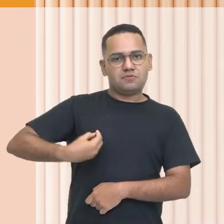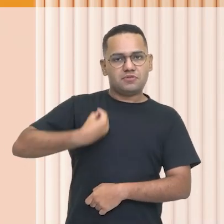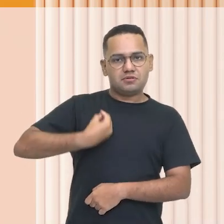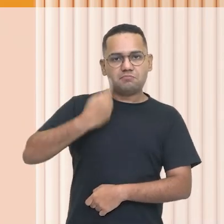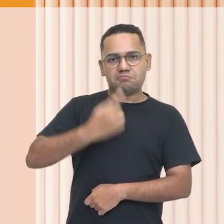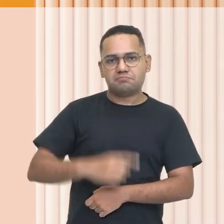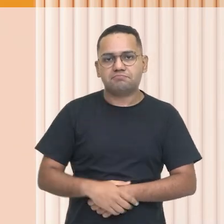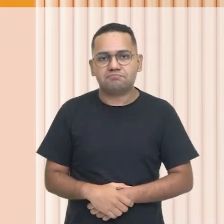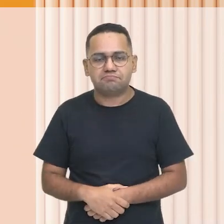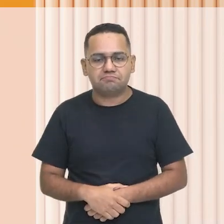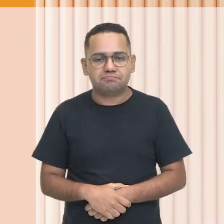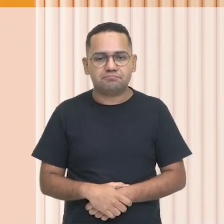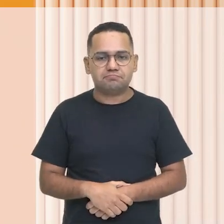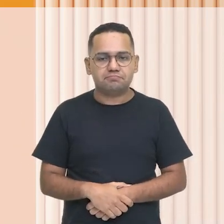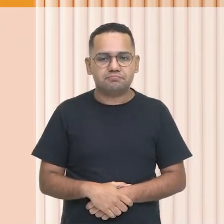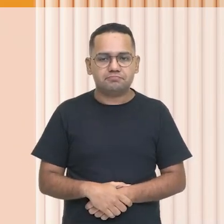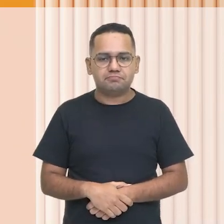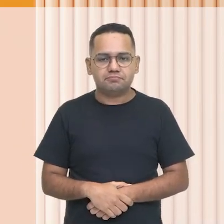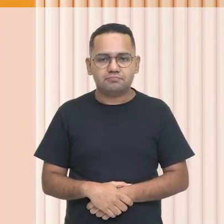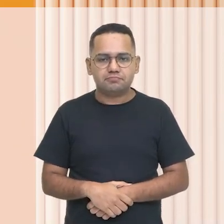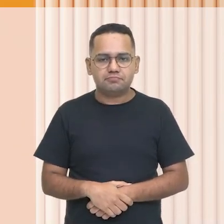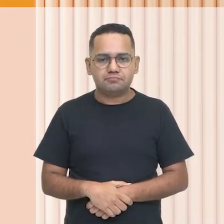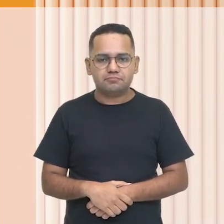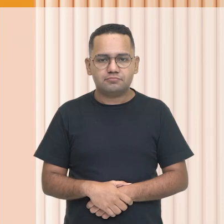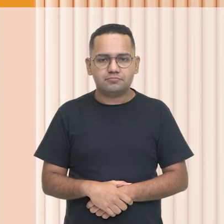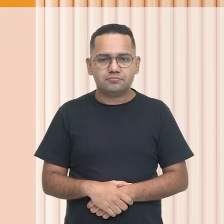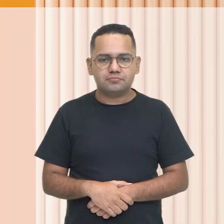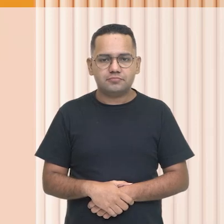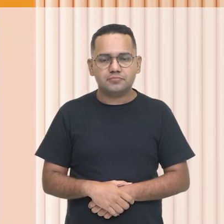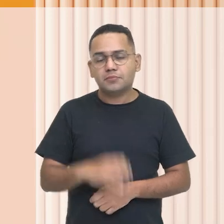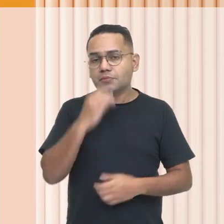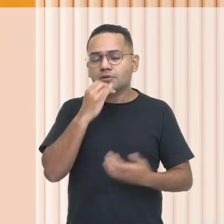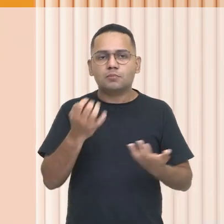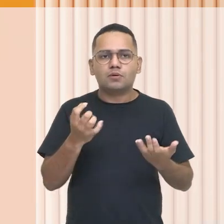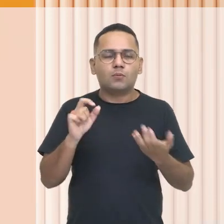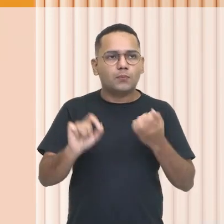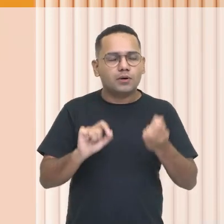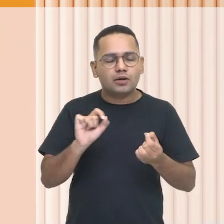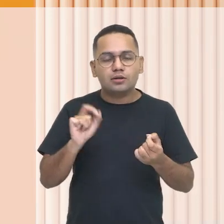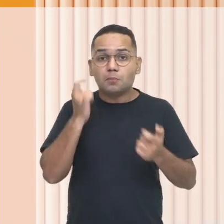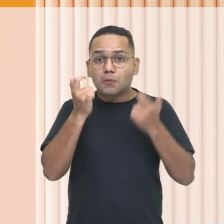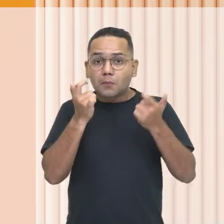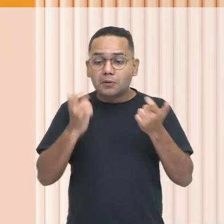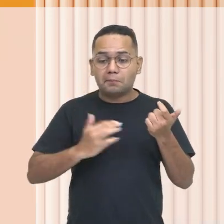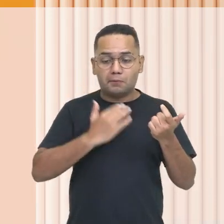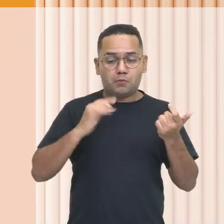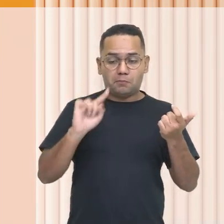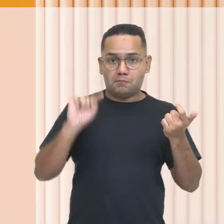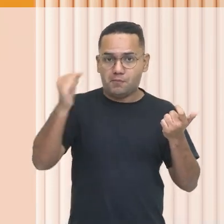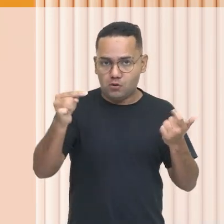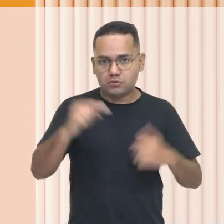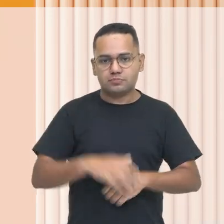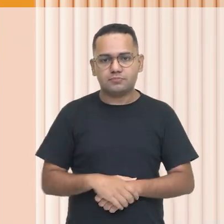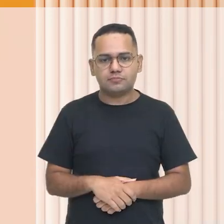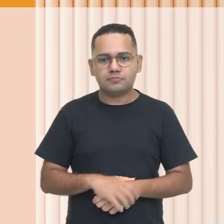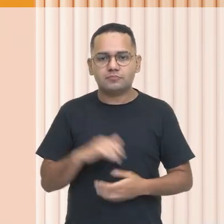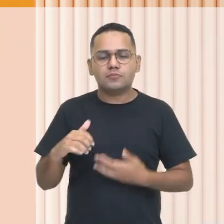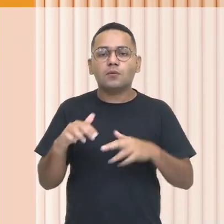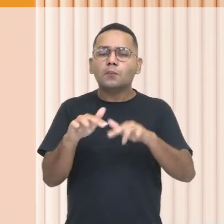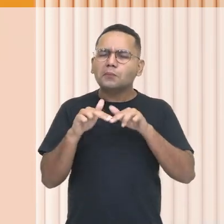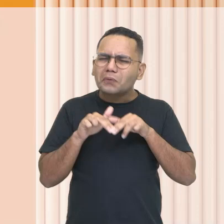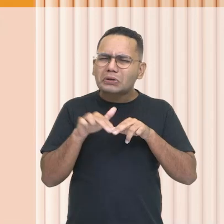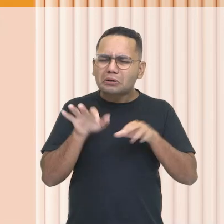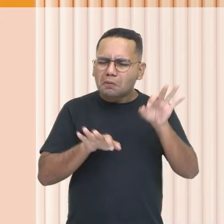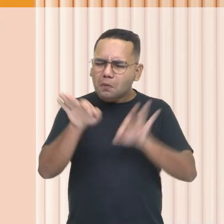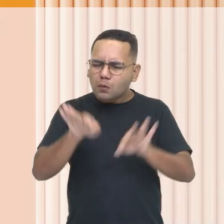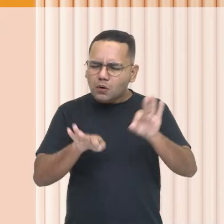essa preocupação com o pós-morte. E muito por isso eles desenvolveram